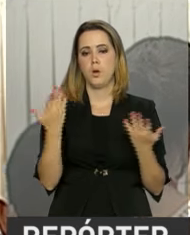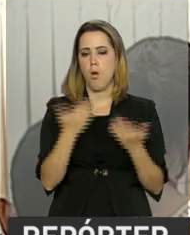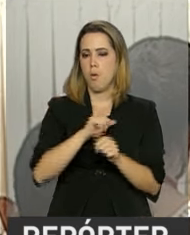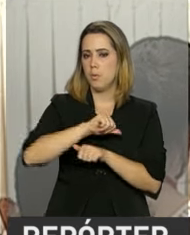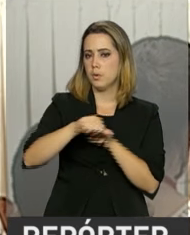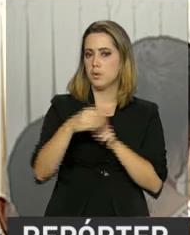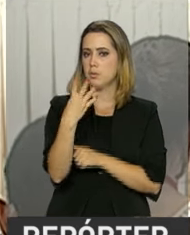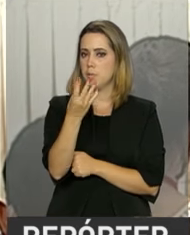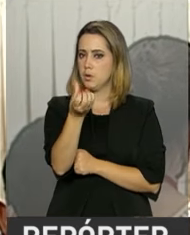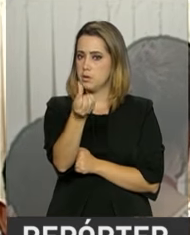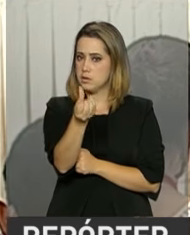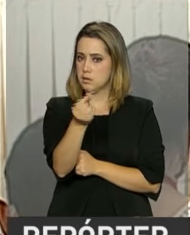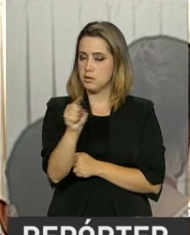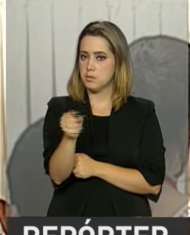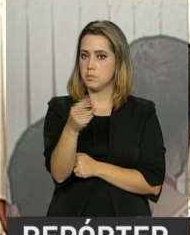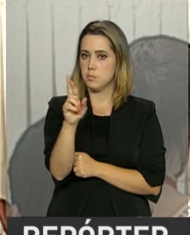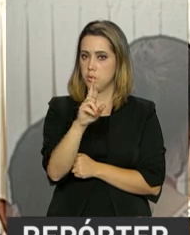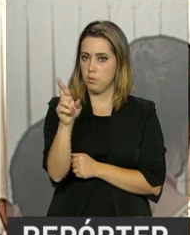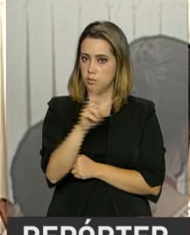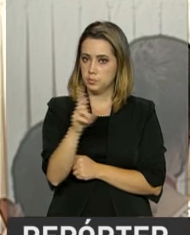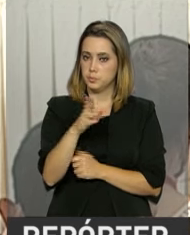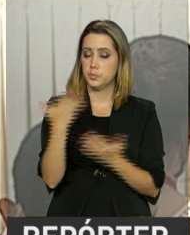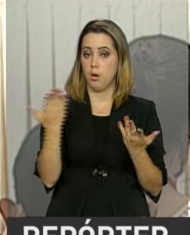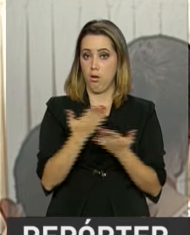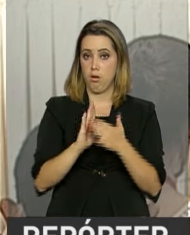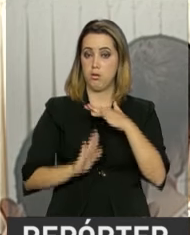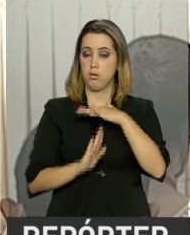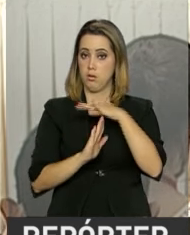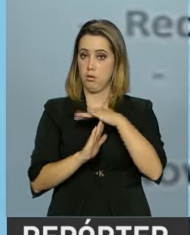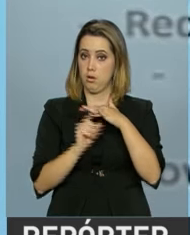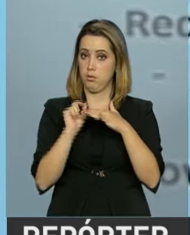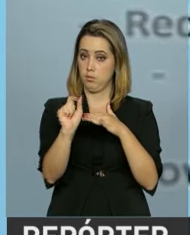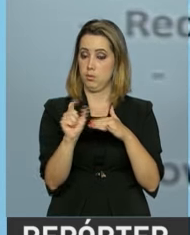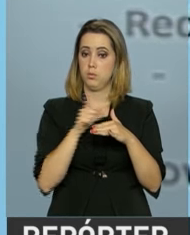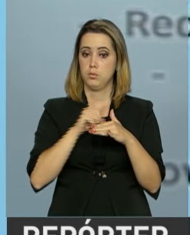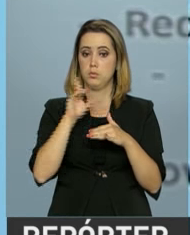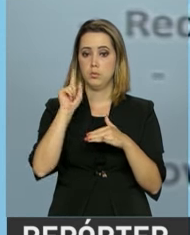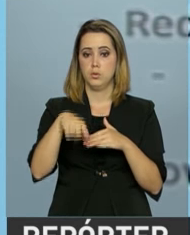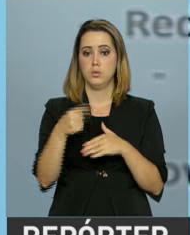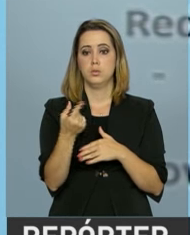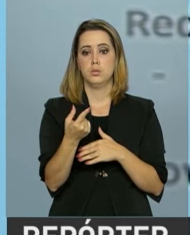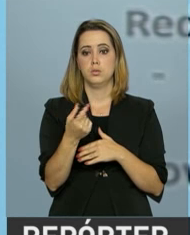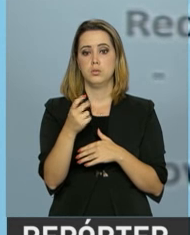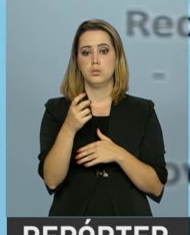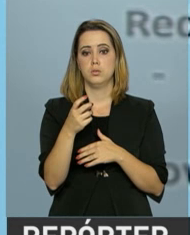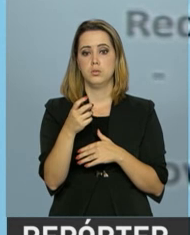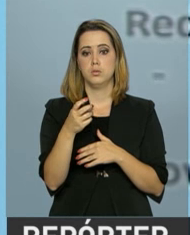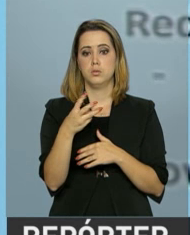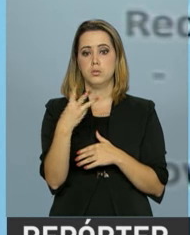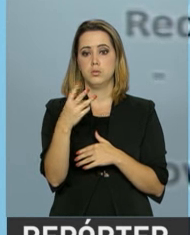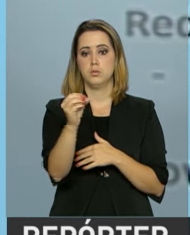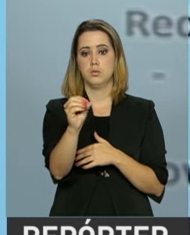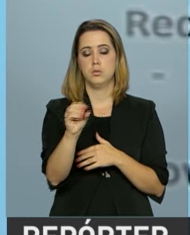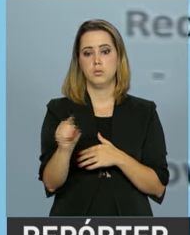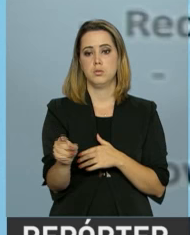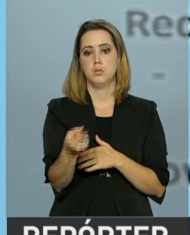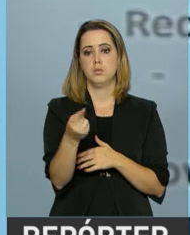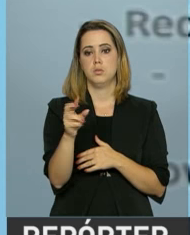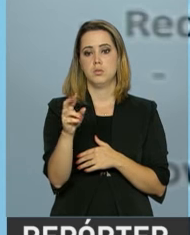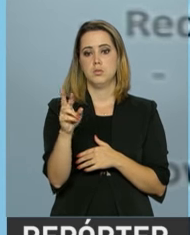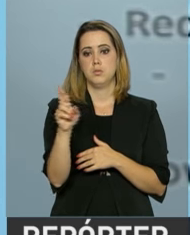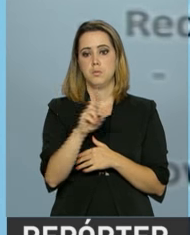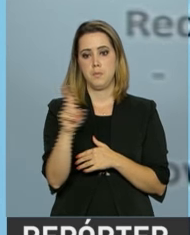R$ 46 mil, reais. O teto de financiamento agora ficará em R$ 30 mil, reais,